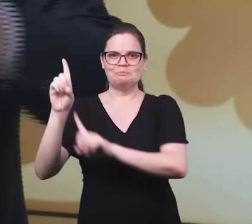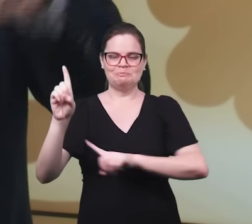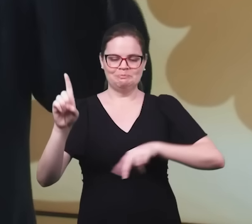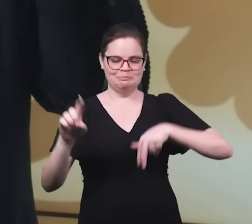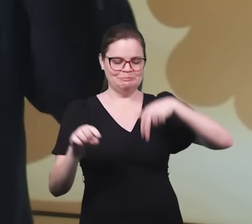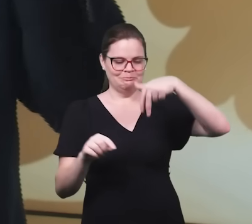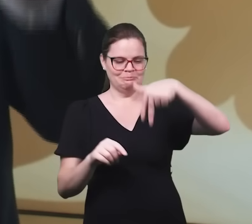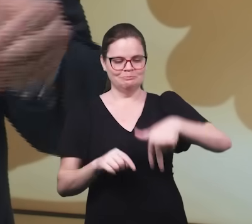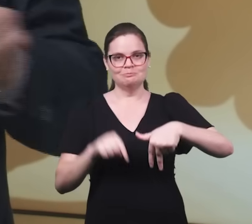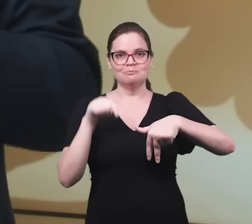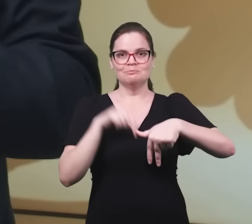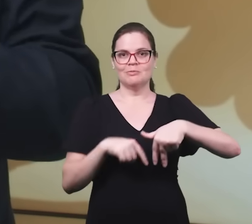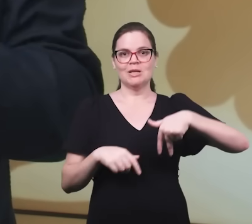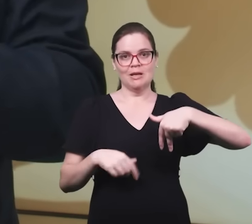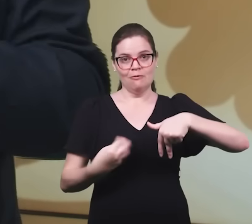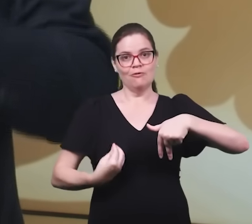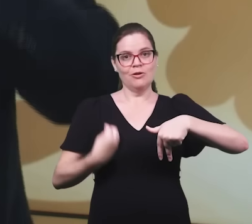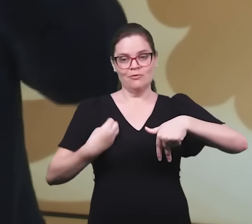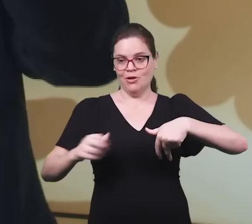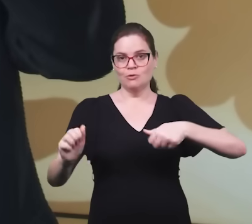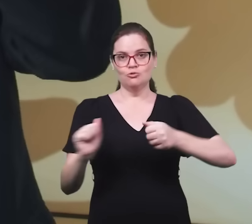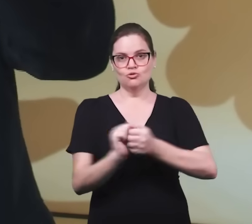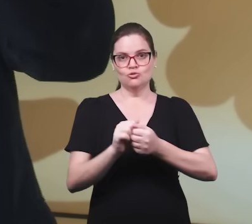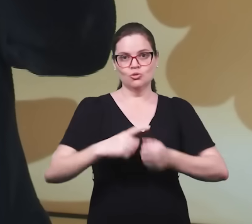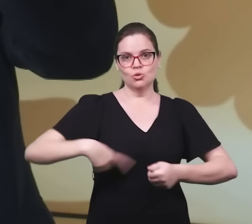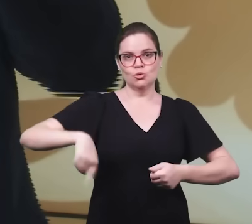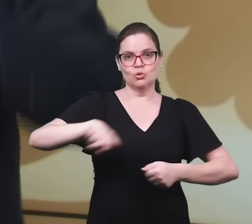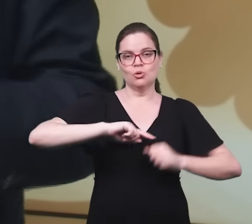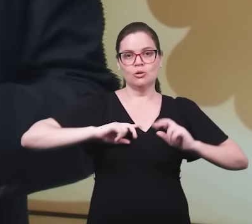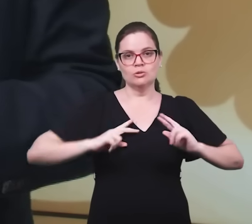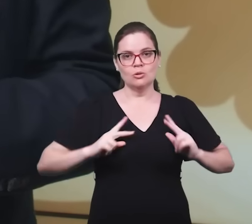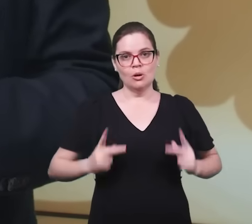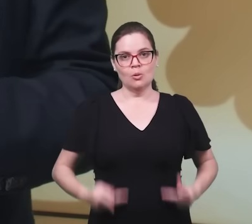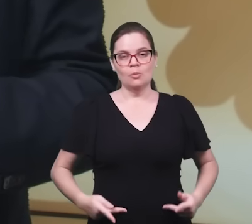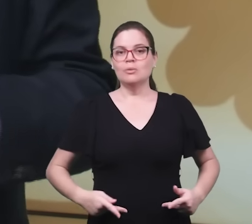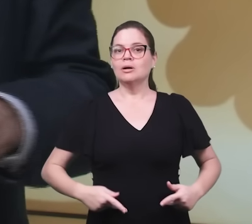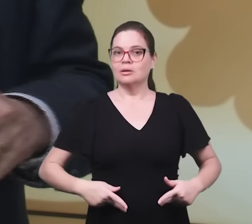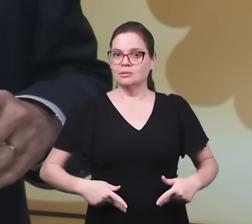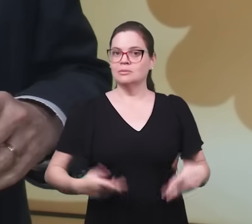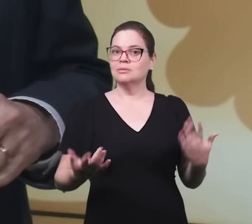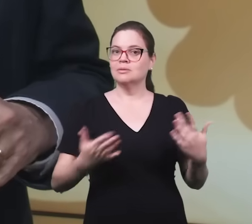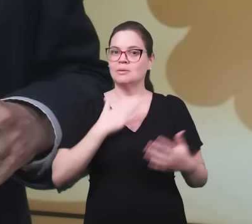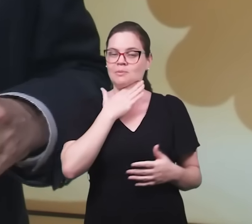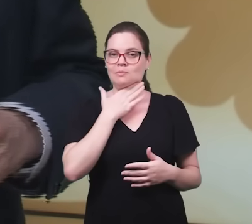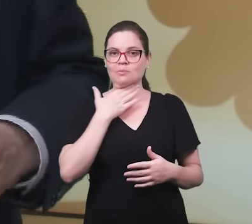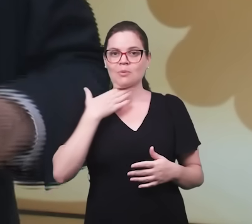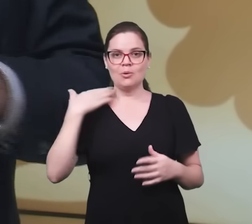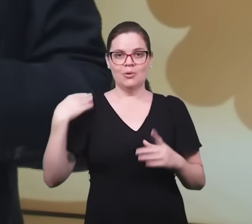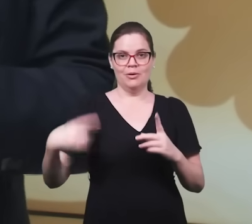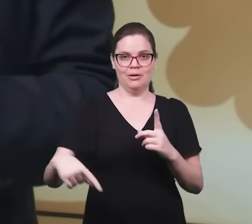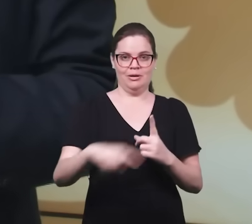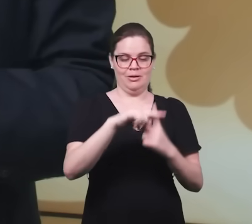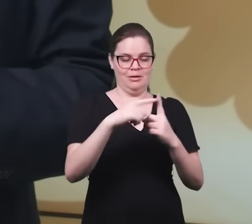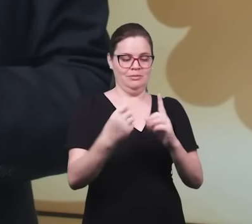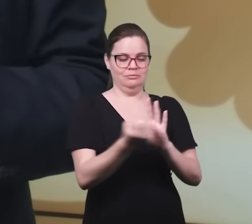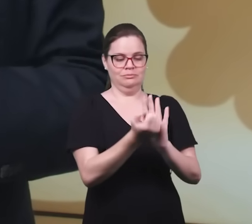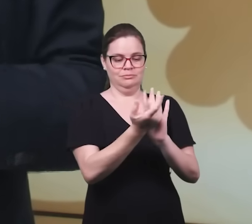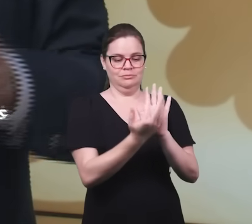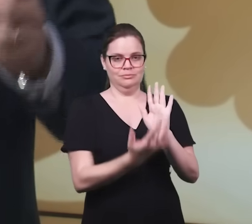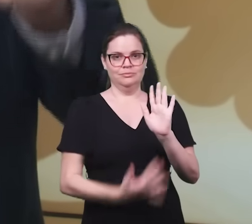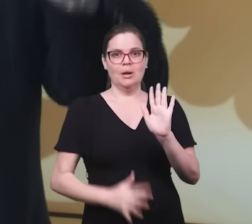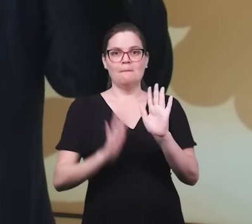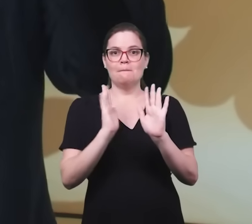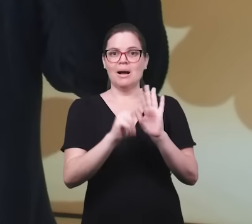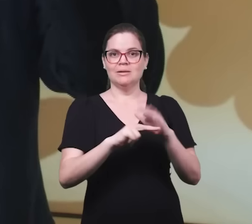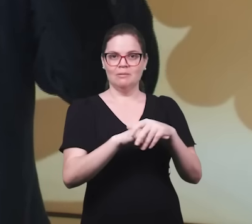cruz, derramou o seu sangue, morreu e ressuscitou por nós, derramou o seu Espírito